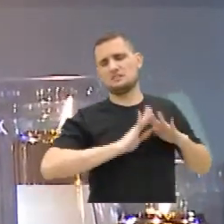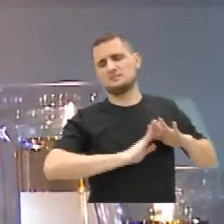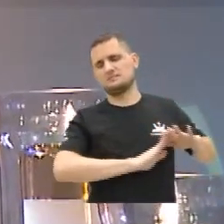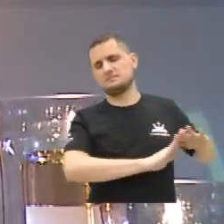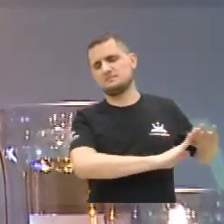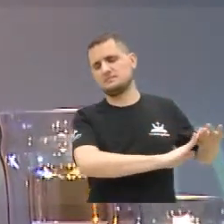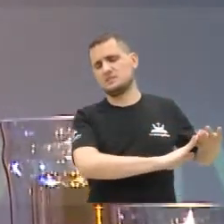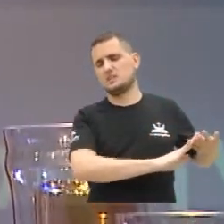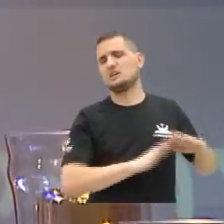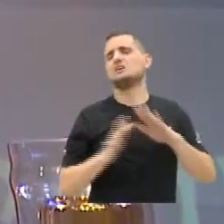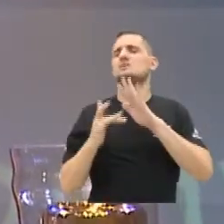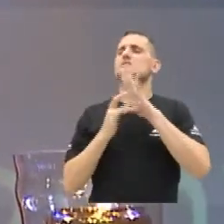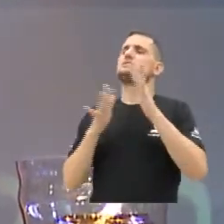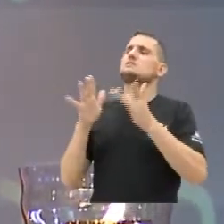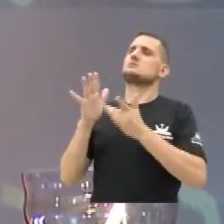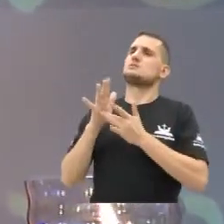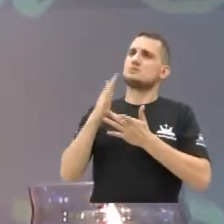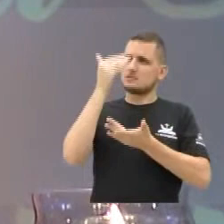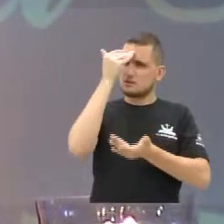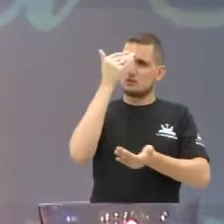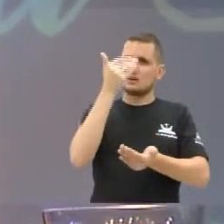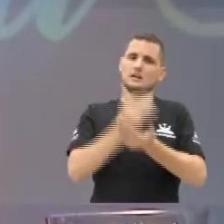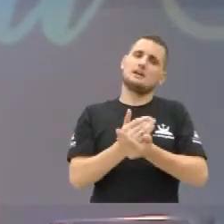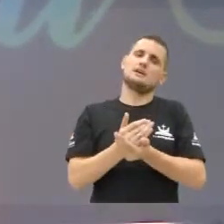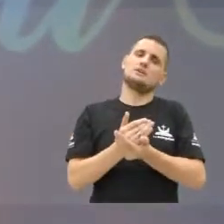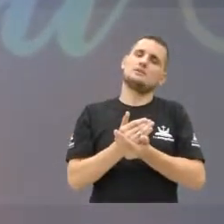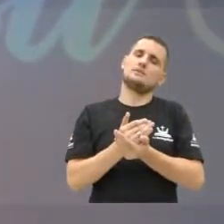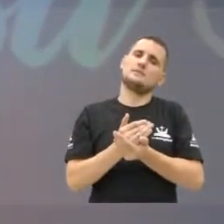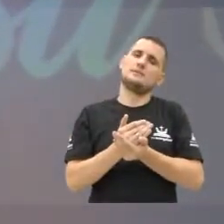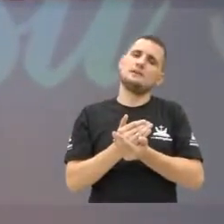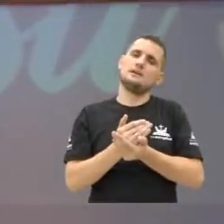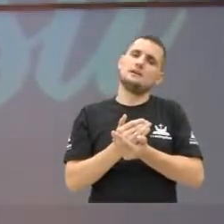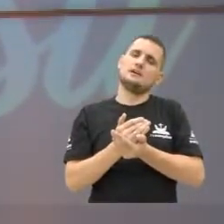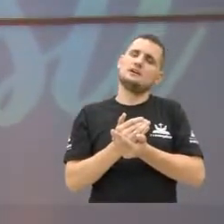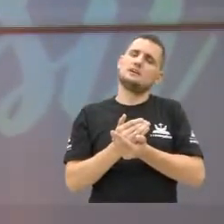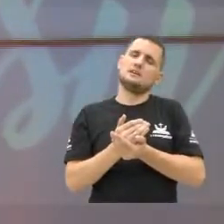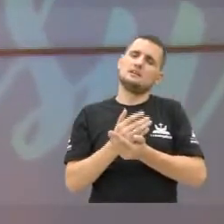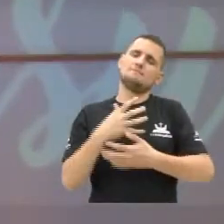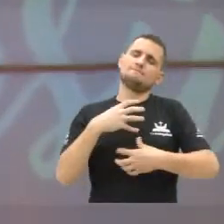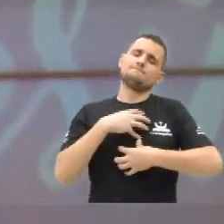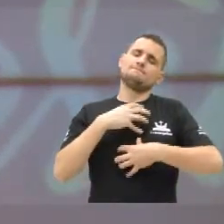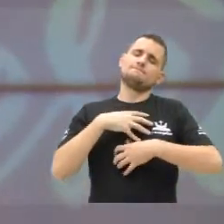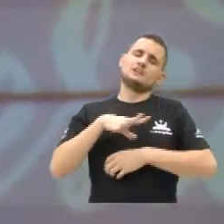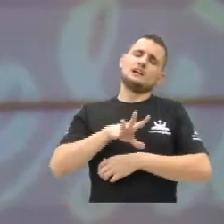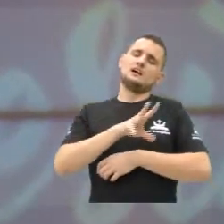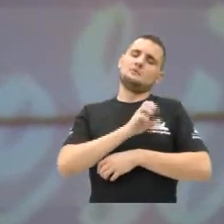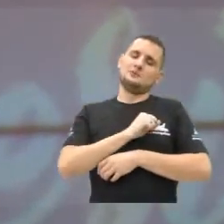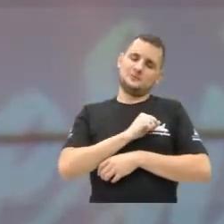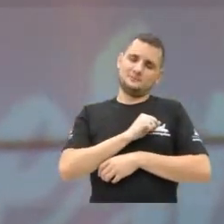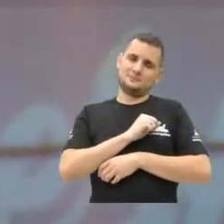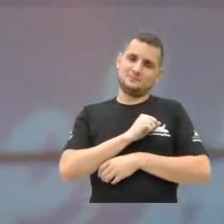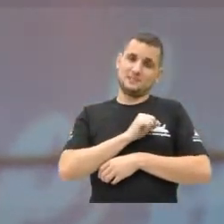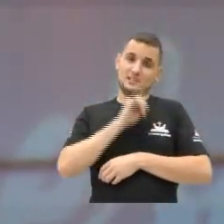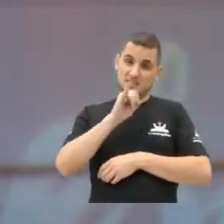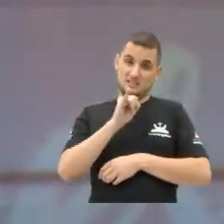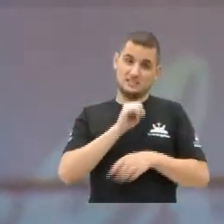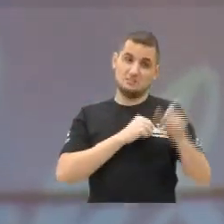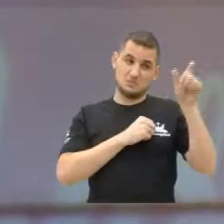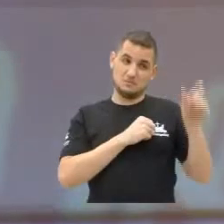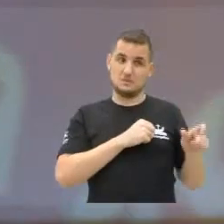Eu creio, Jesus, que eu sou amado. E se alguém me